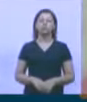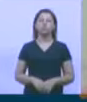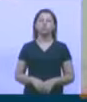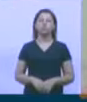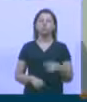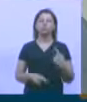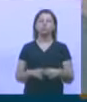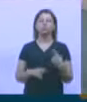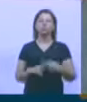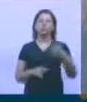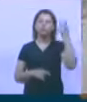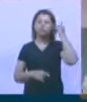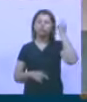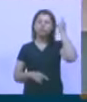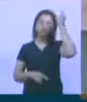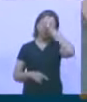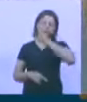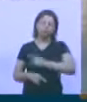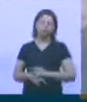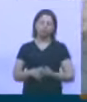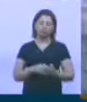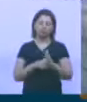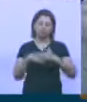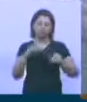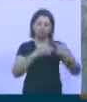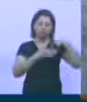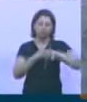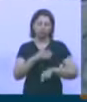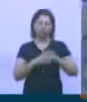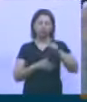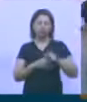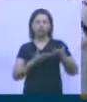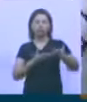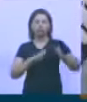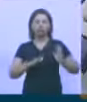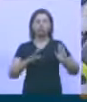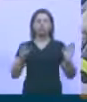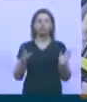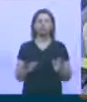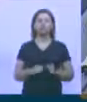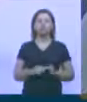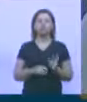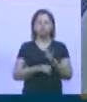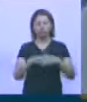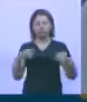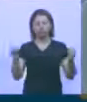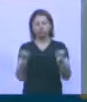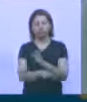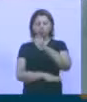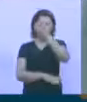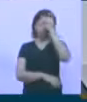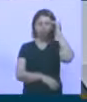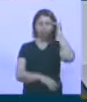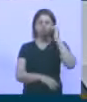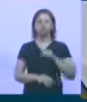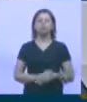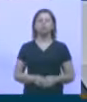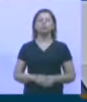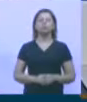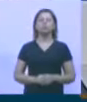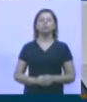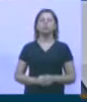Porque geralmente a cura interior ela é a chave, é a porta que se abre para a cura completa das pessoas. Often a person